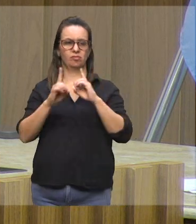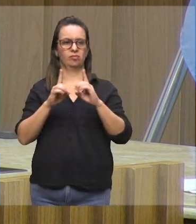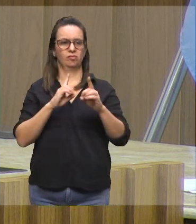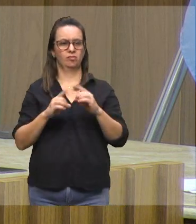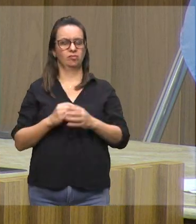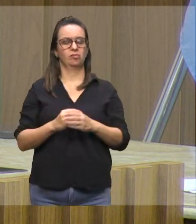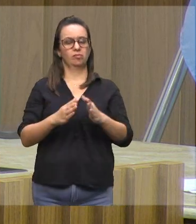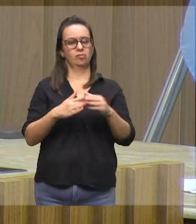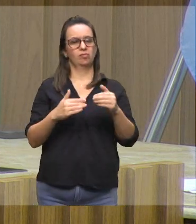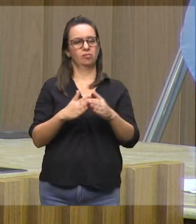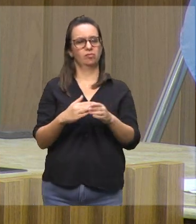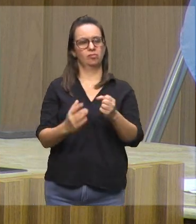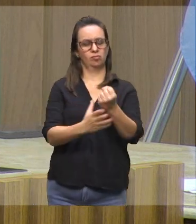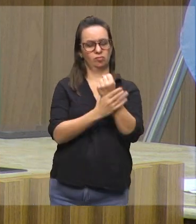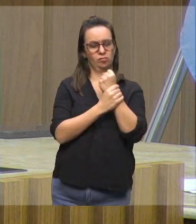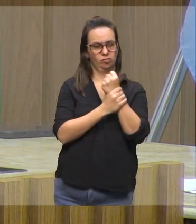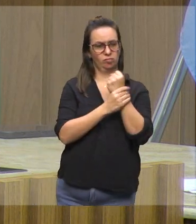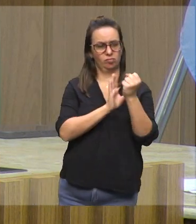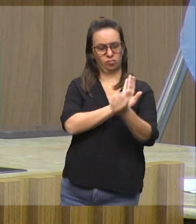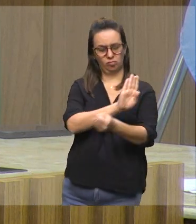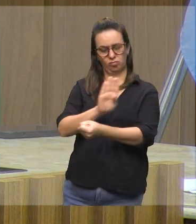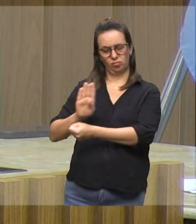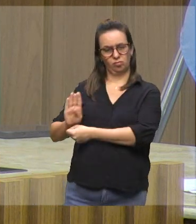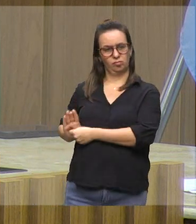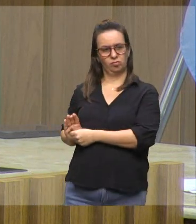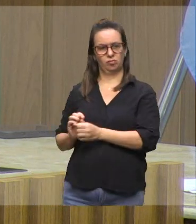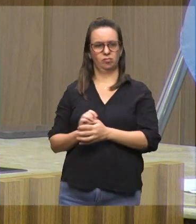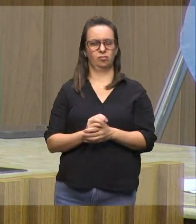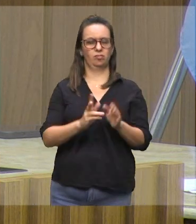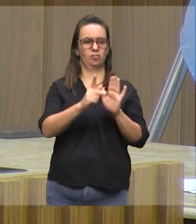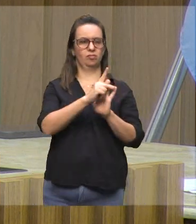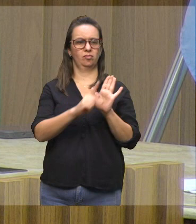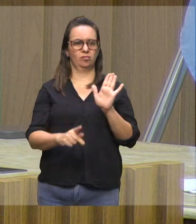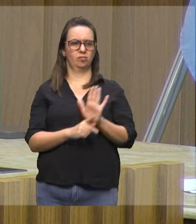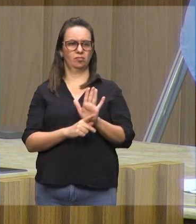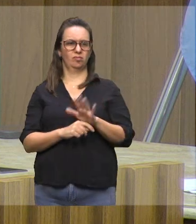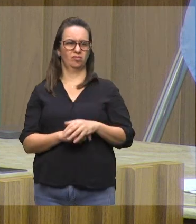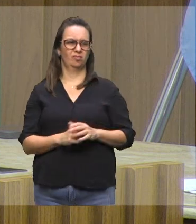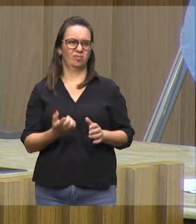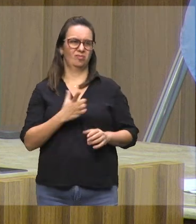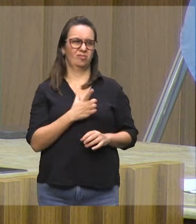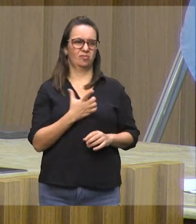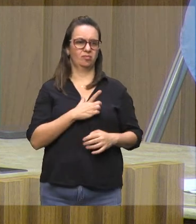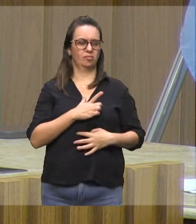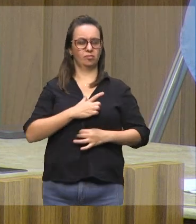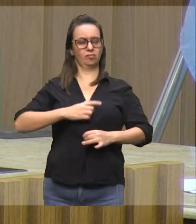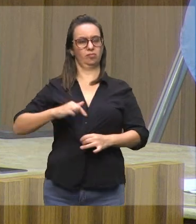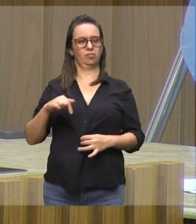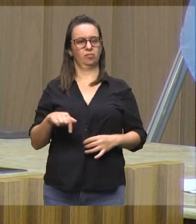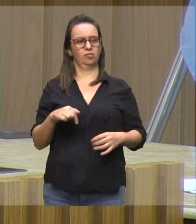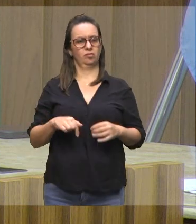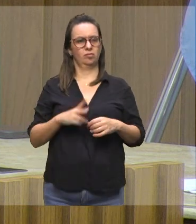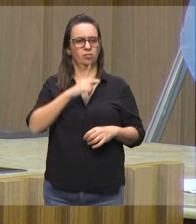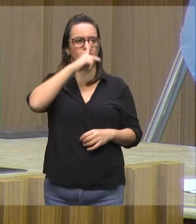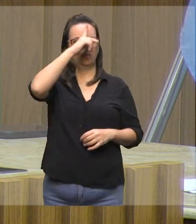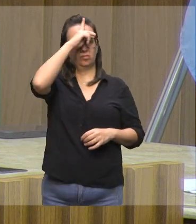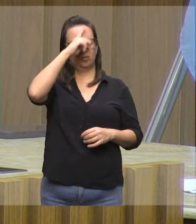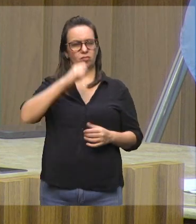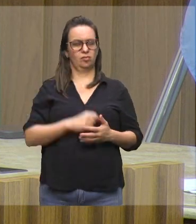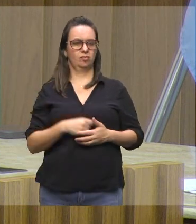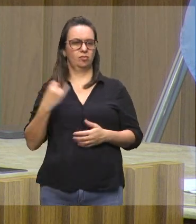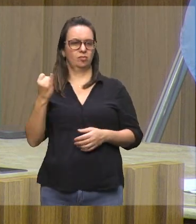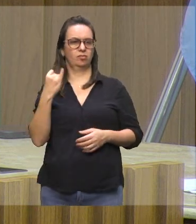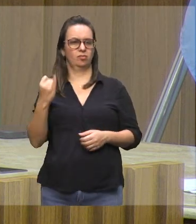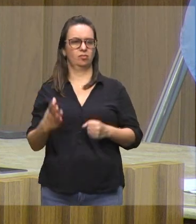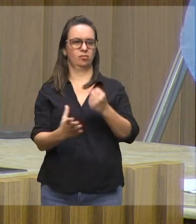segurança das unidades escolares. E esse projeto não tem essa característica principal, né, de fazer com que a segurança